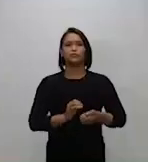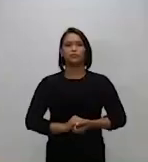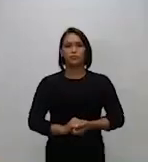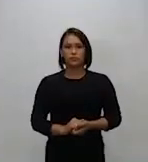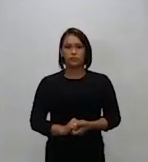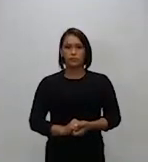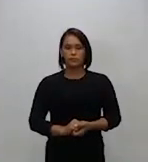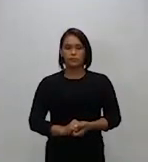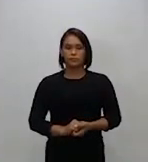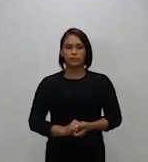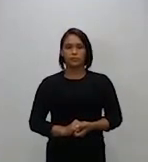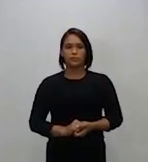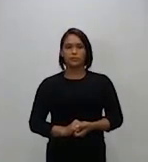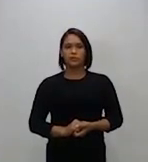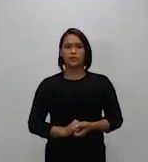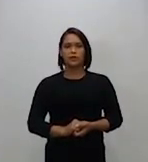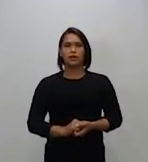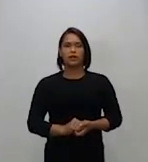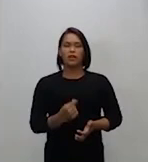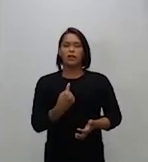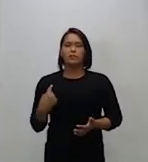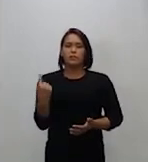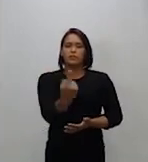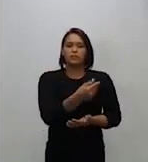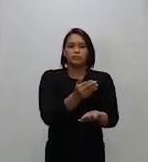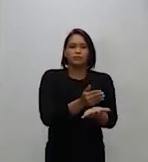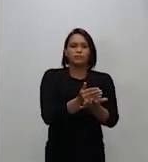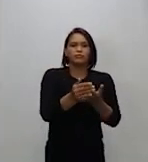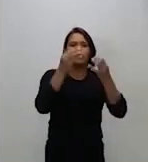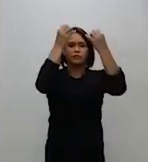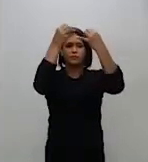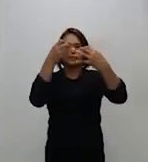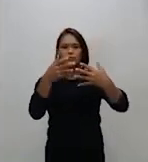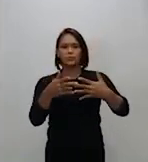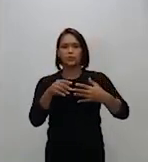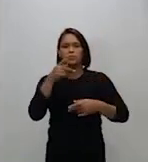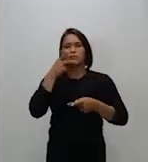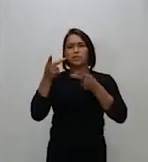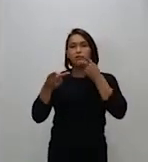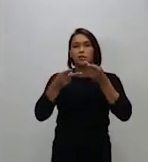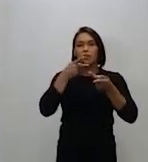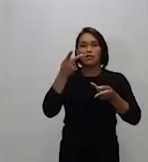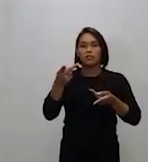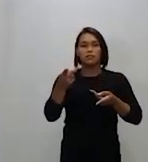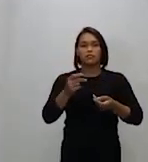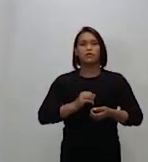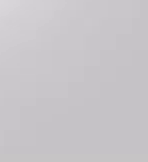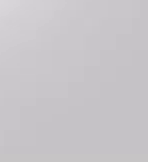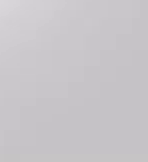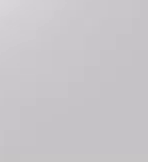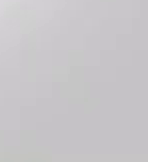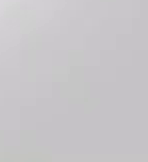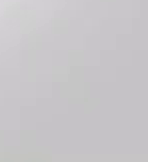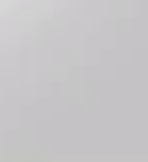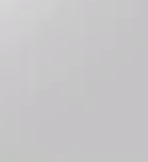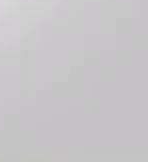da ação não retira a legitimidade do servidor de ser alcançado individualmente pelo que foi decidido.